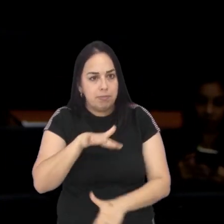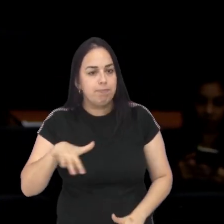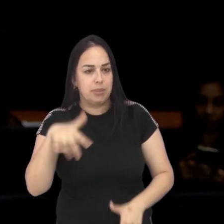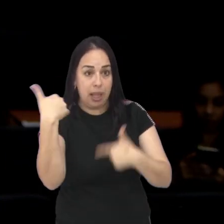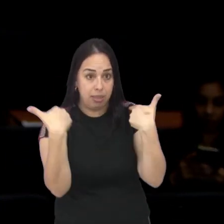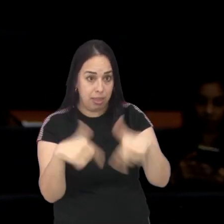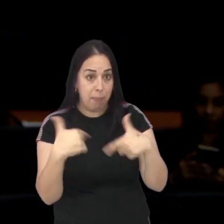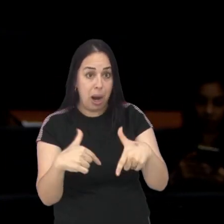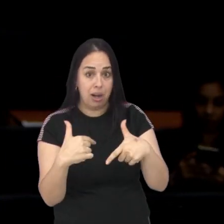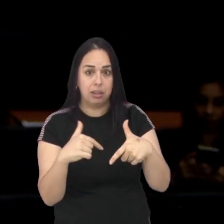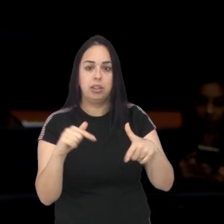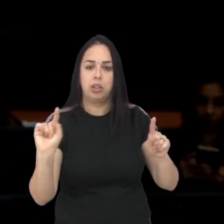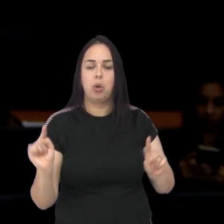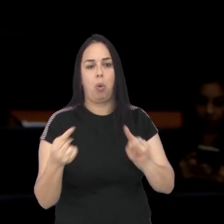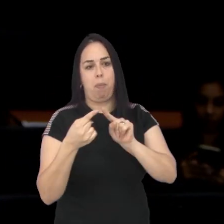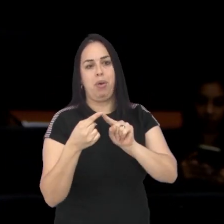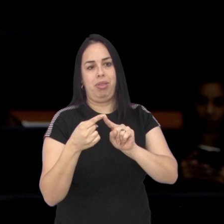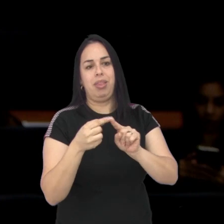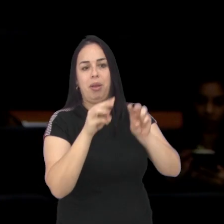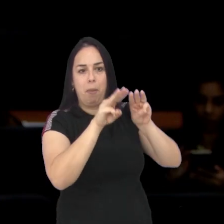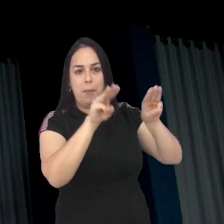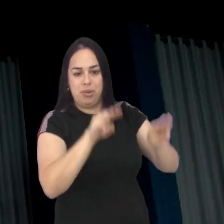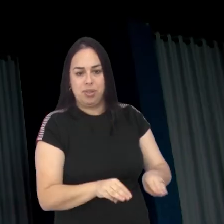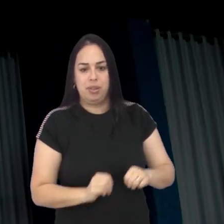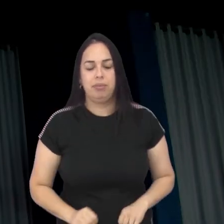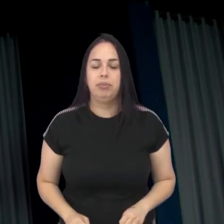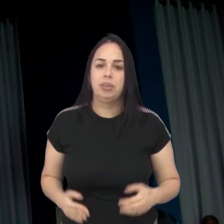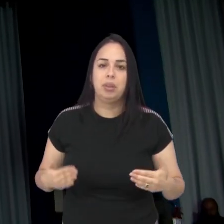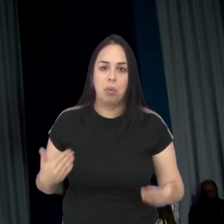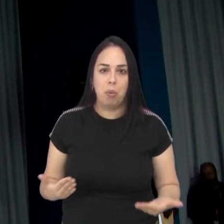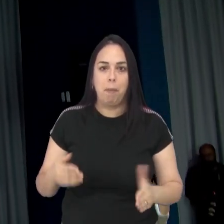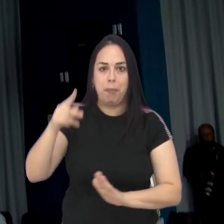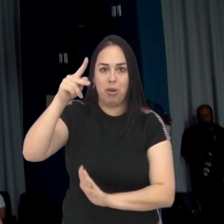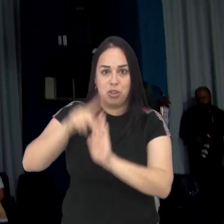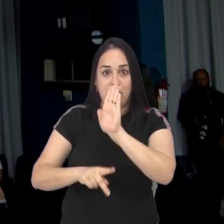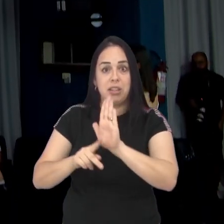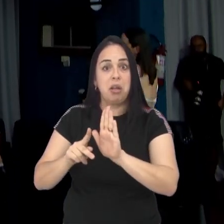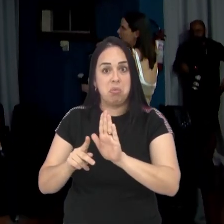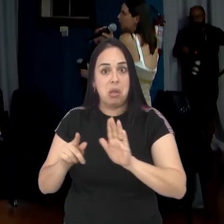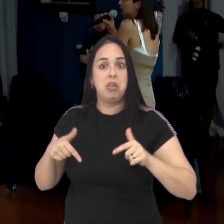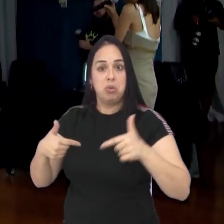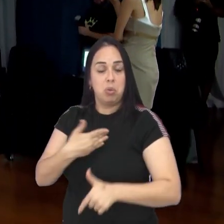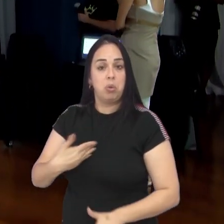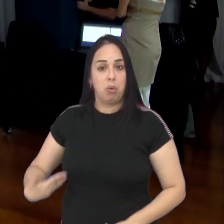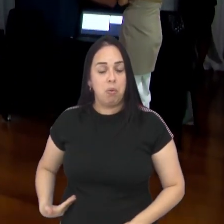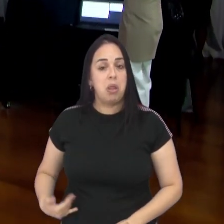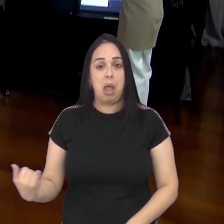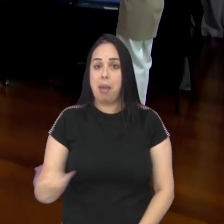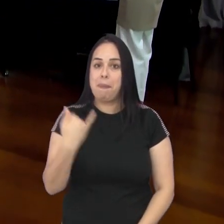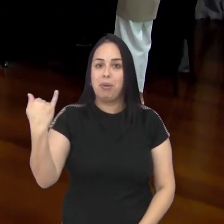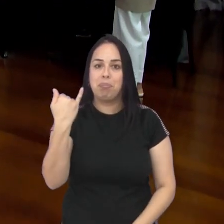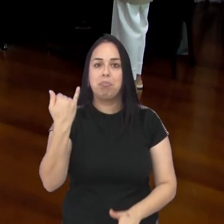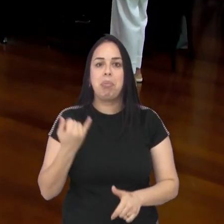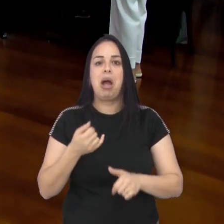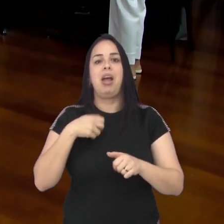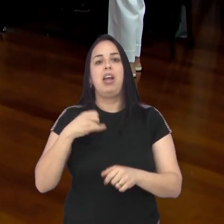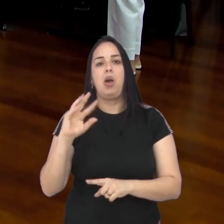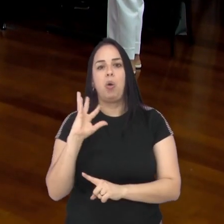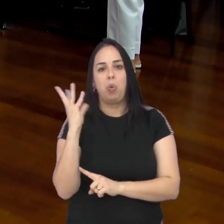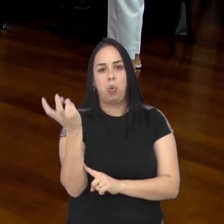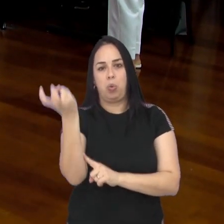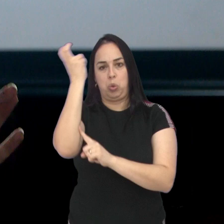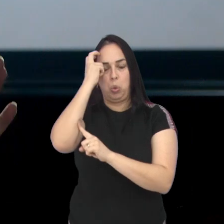nesse segmento que é condizente com a área do museu. O programa é uma importante política pública para divulgar a cultura